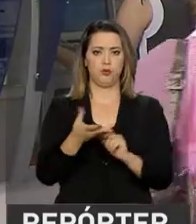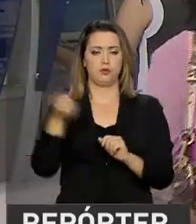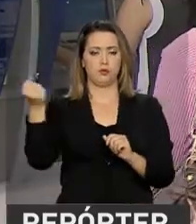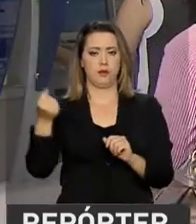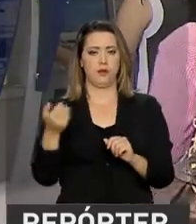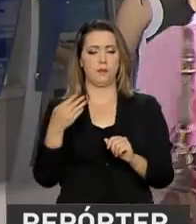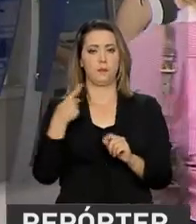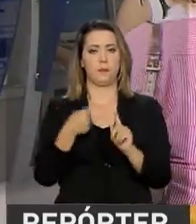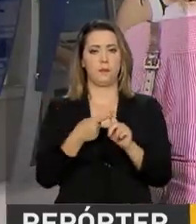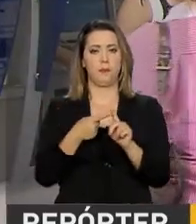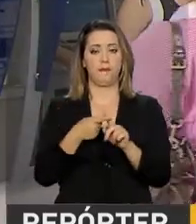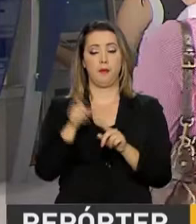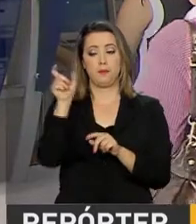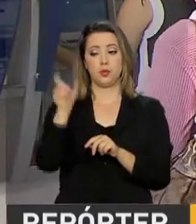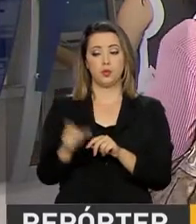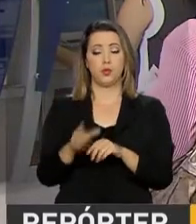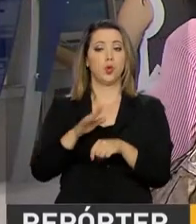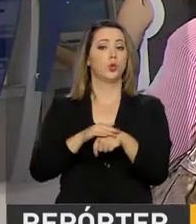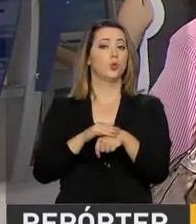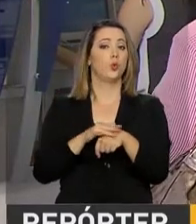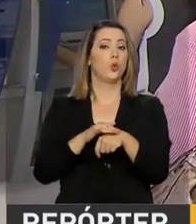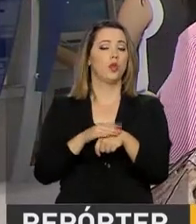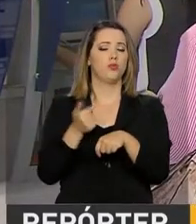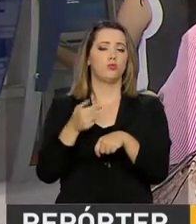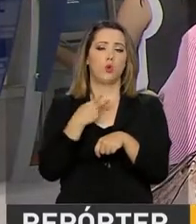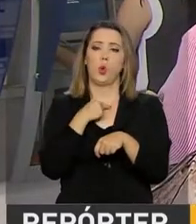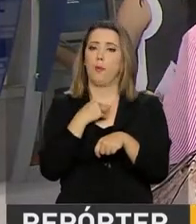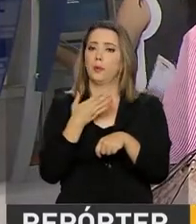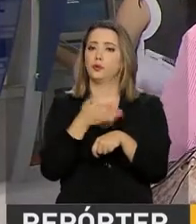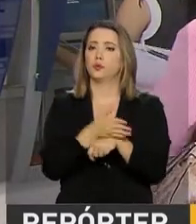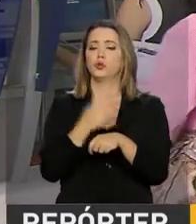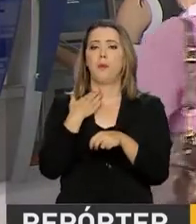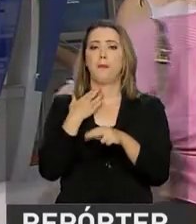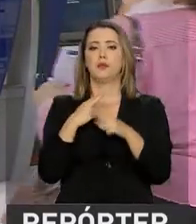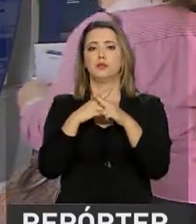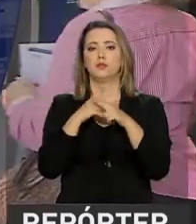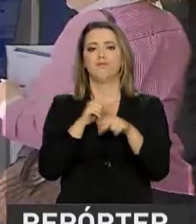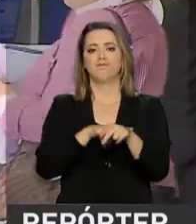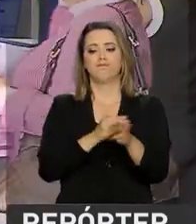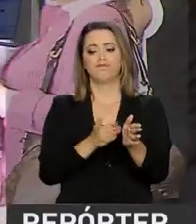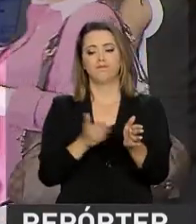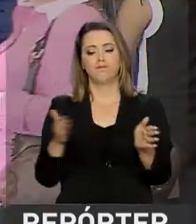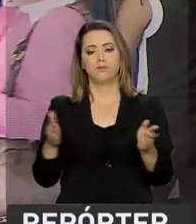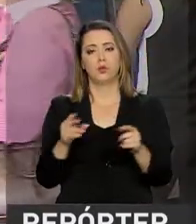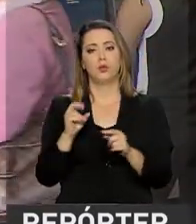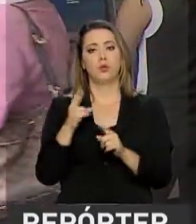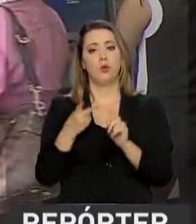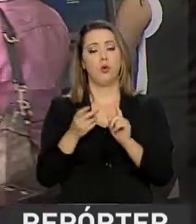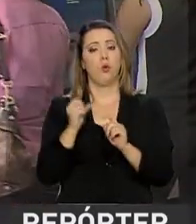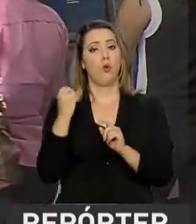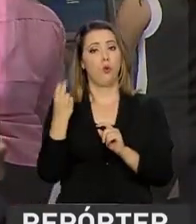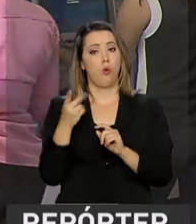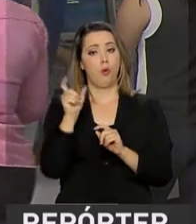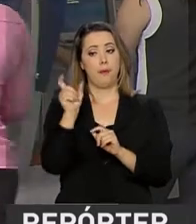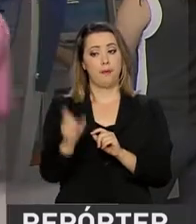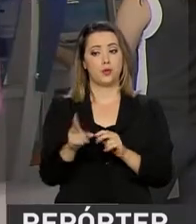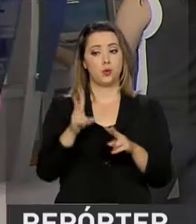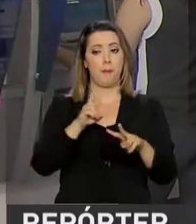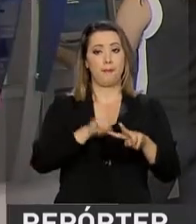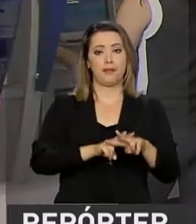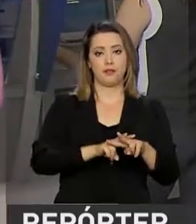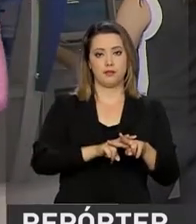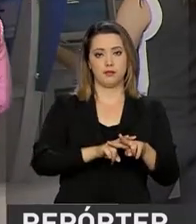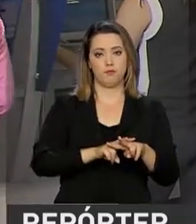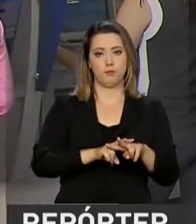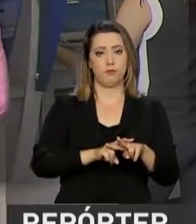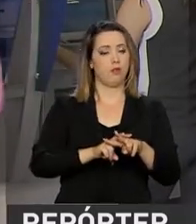os trabalhadores com doenças que impediram de comparecer a uma agência da caixa dentro do prazo e o que estavam presos têm até o dia 31 de